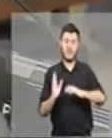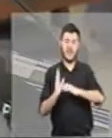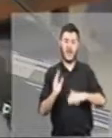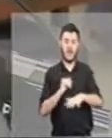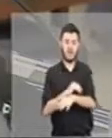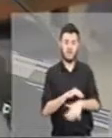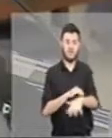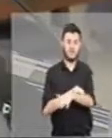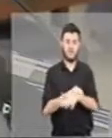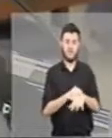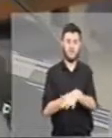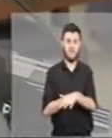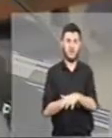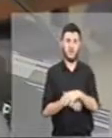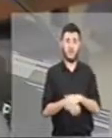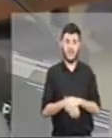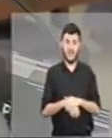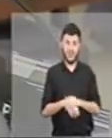a competência do Supremo.